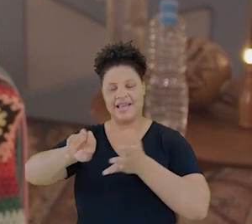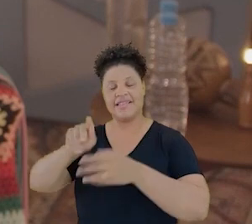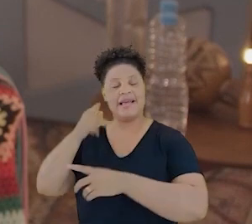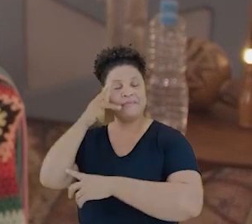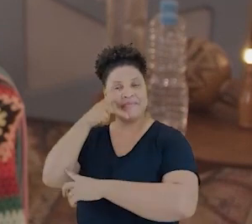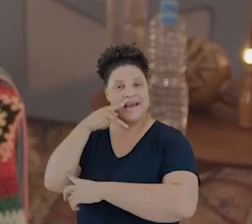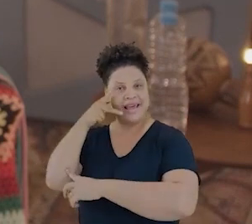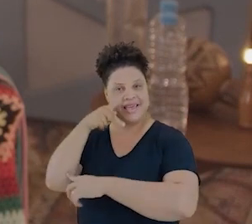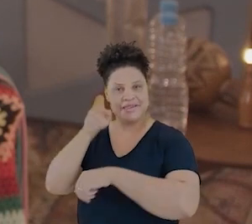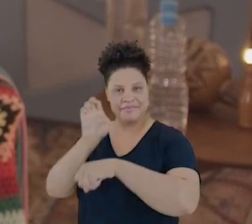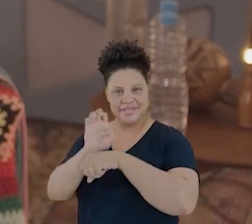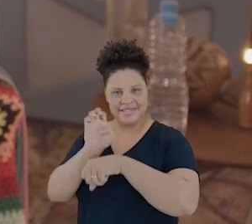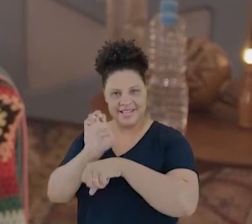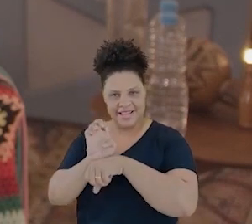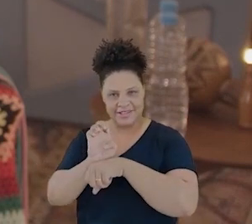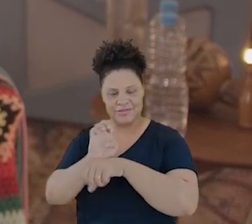paraibana,